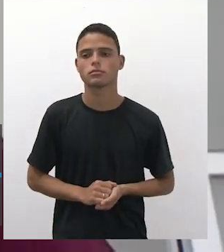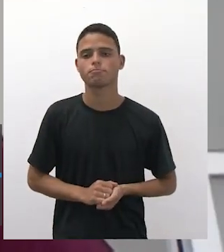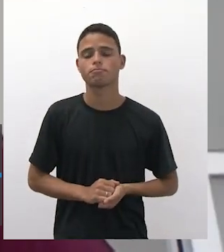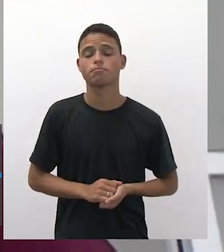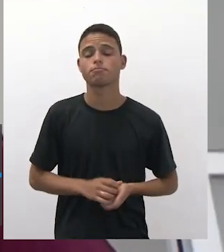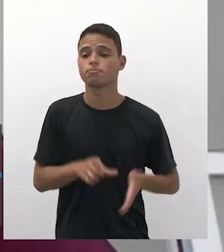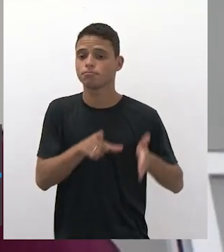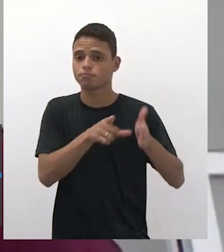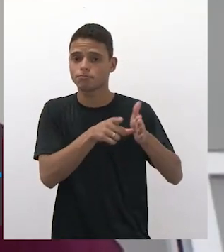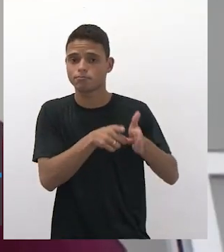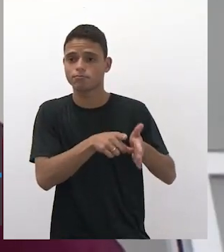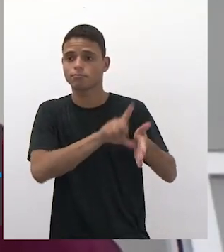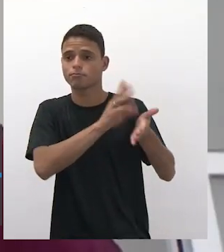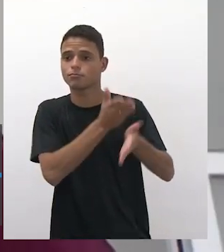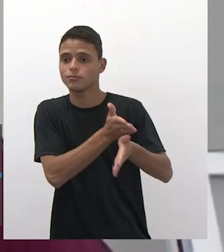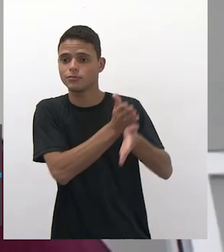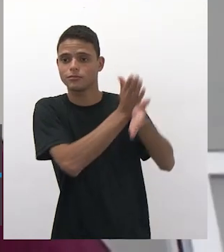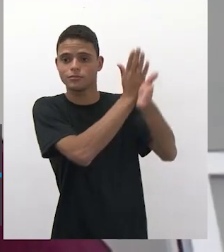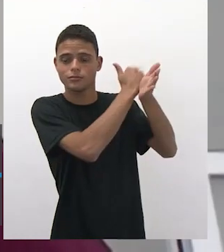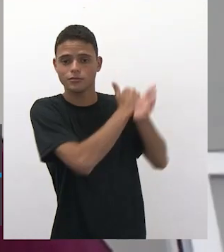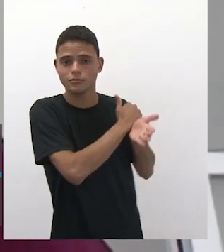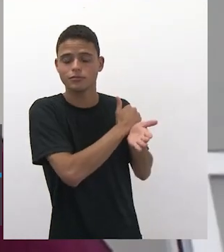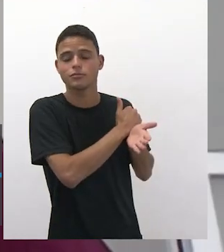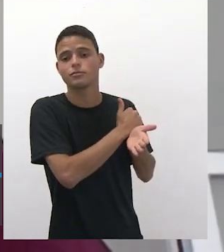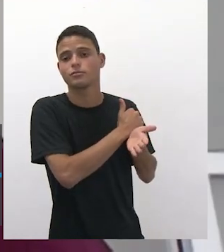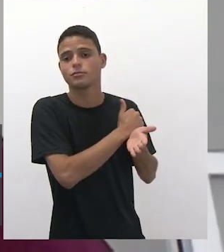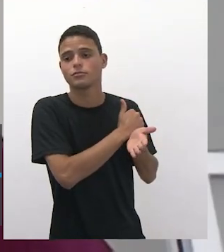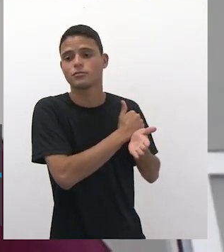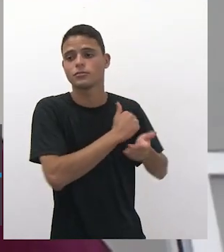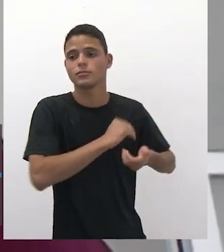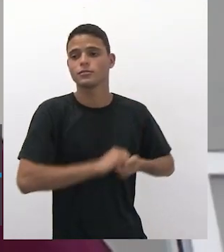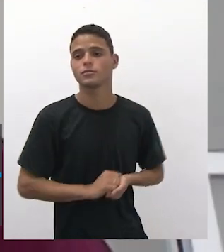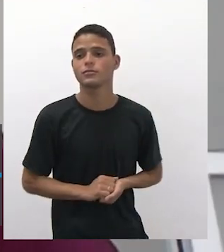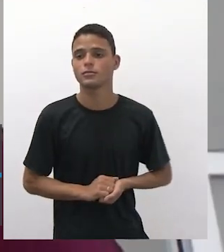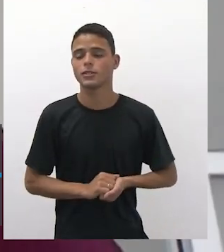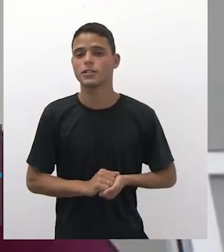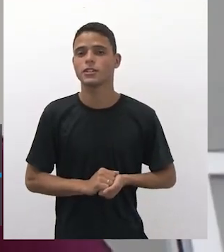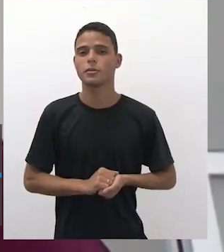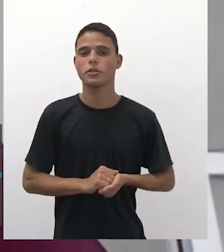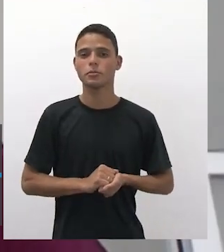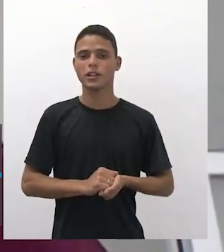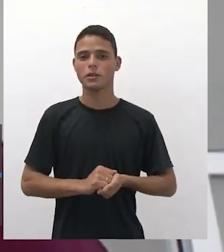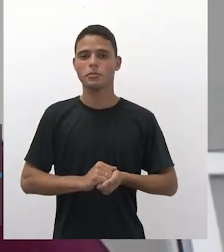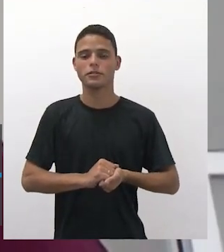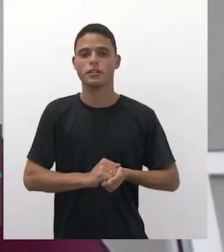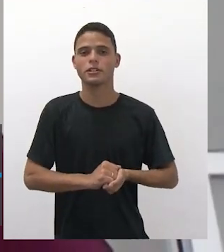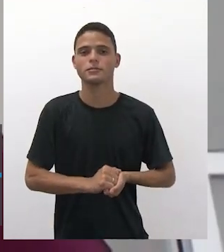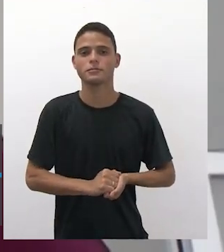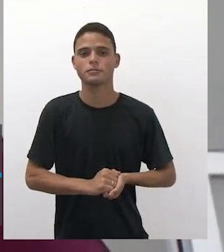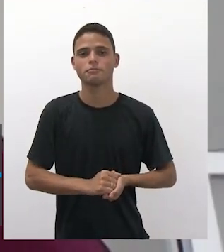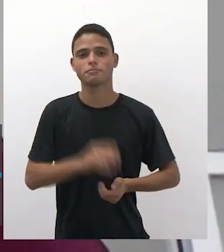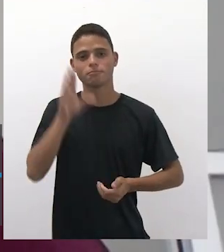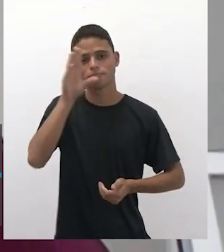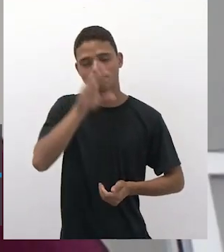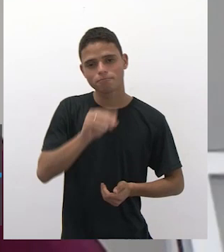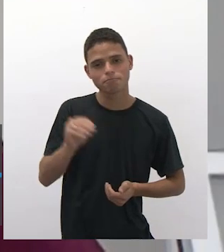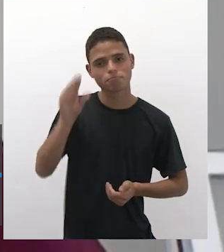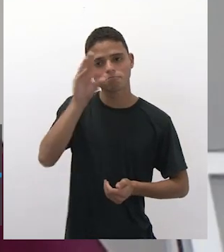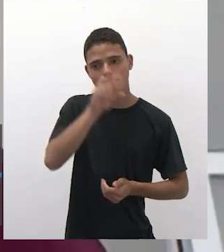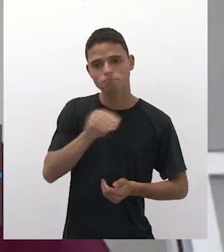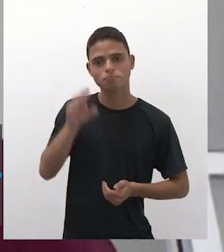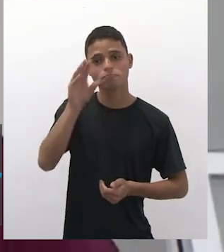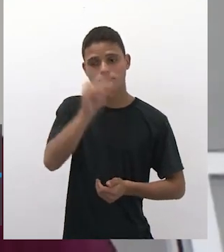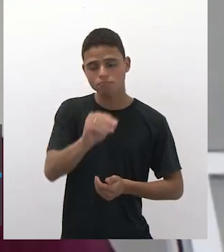Antes de expor o colaborador, que em história oral não é um objeto, mas o entrevistado está